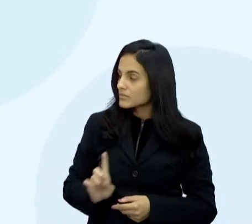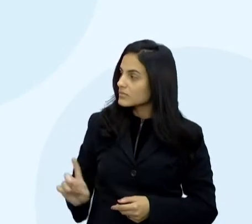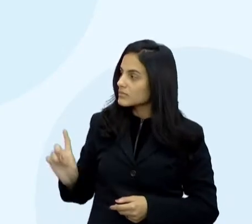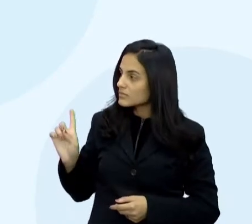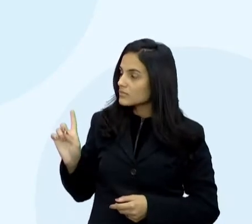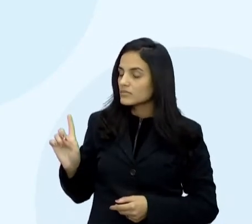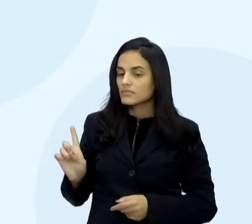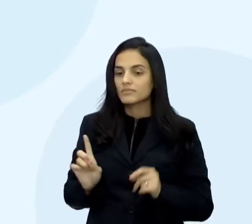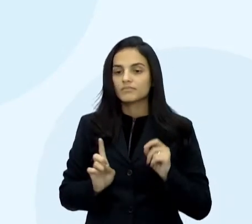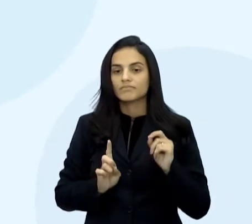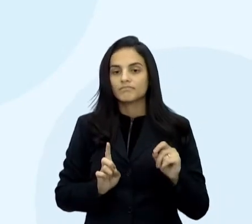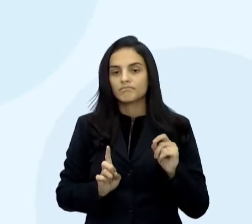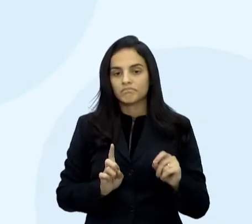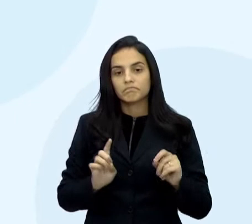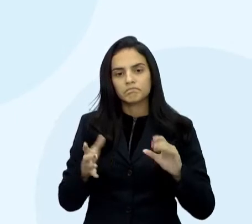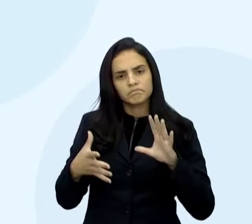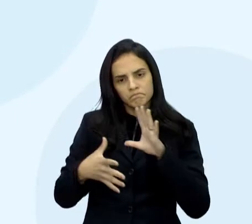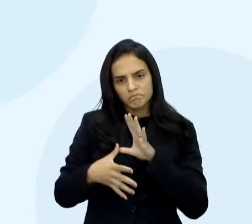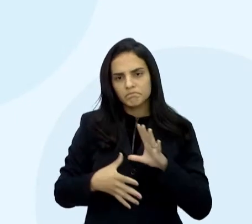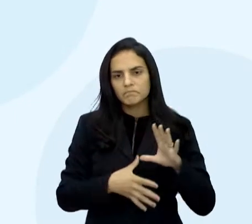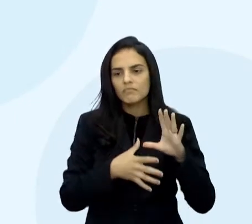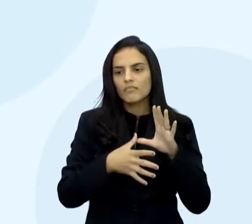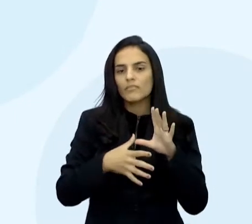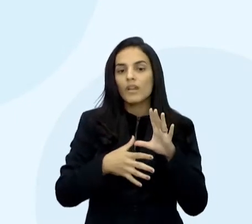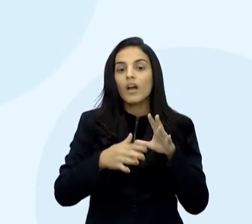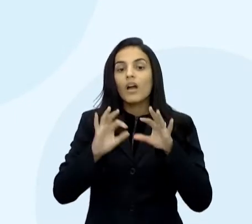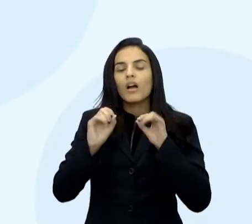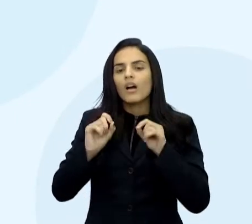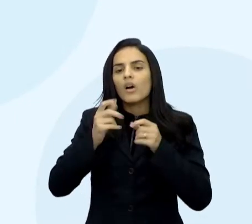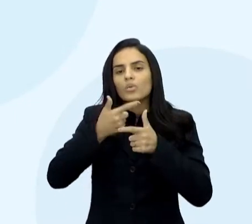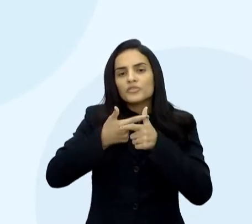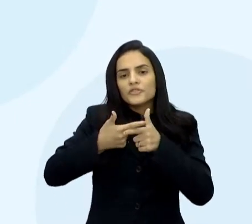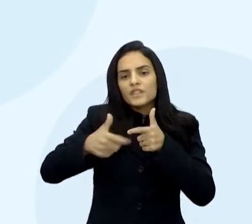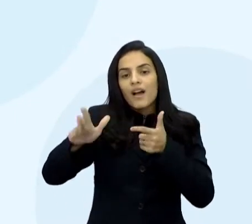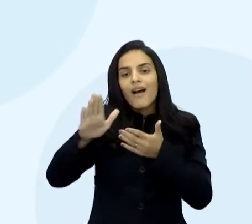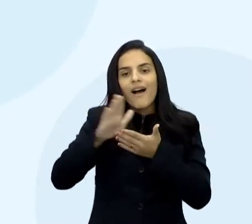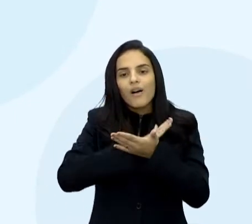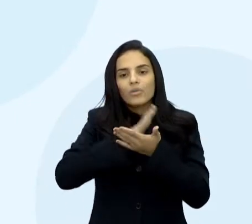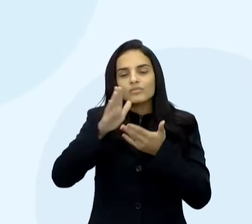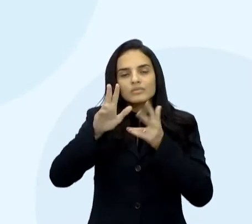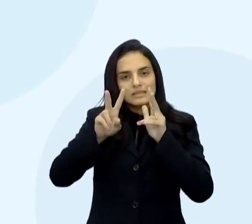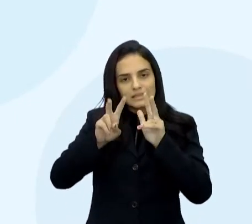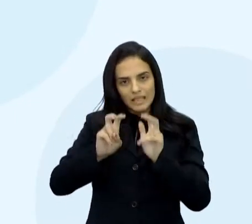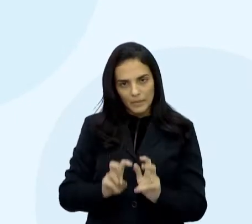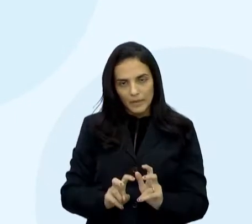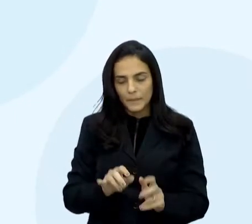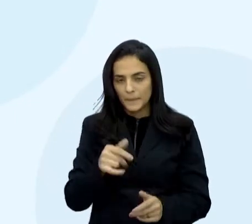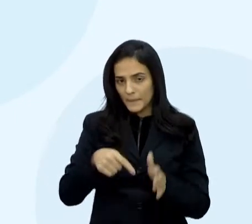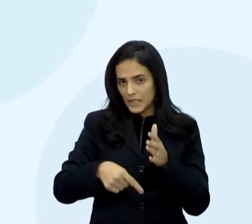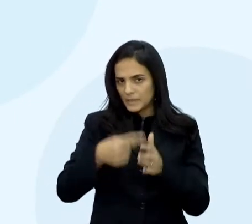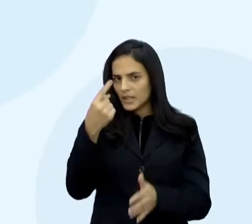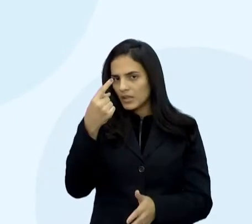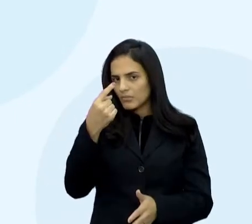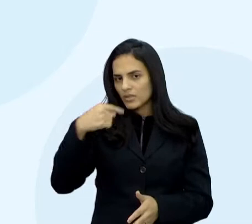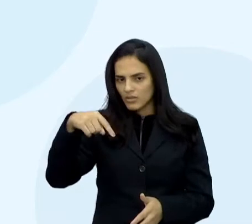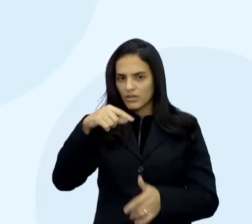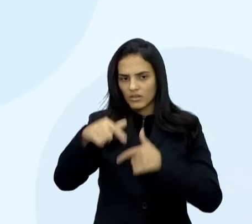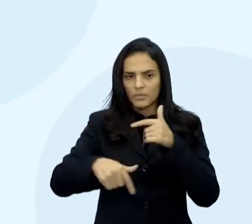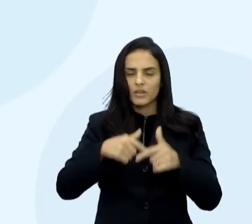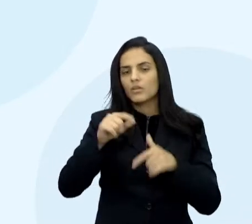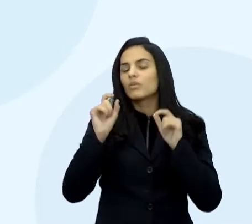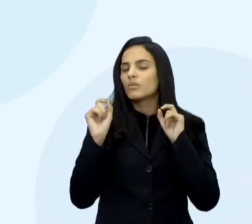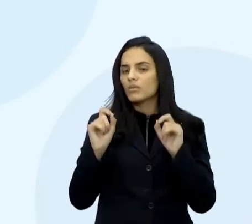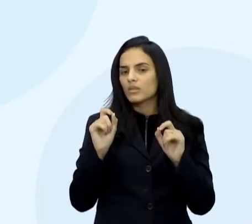pouquinho. Um território é dividido por algumas dimensões, né? E a primeira delas que a gente trabalhou foi